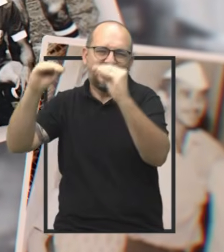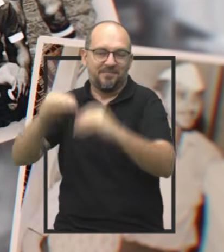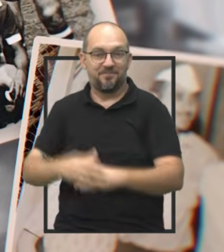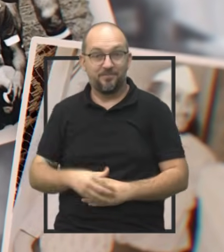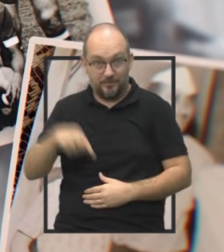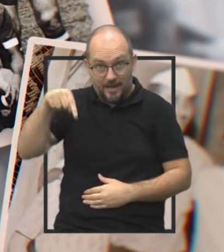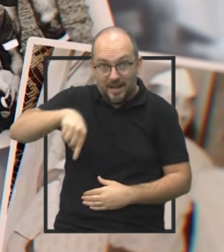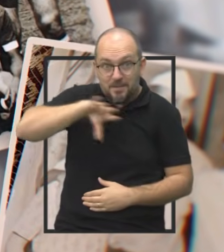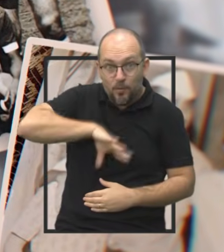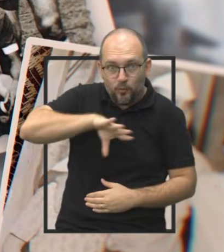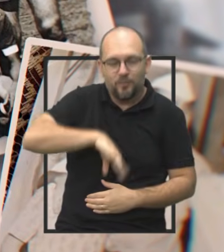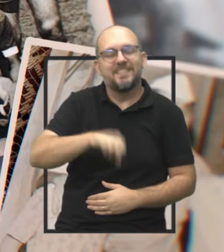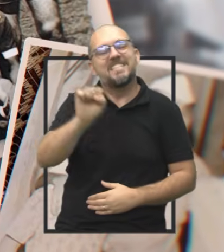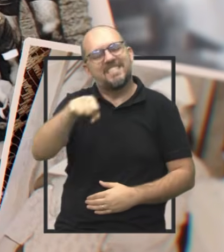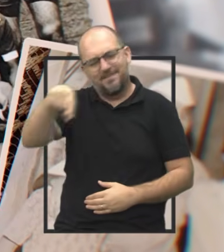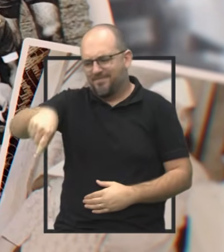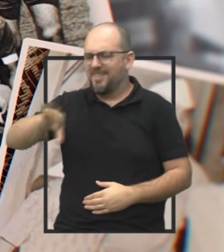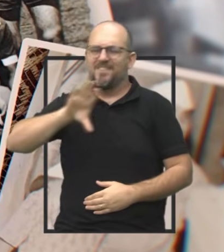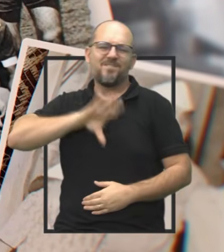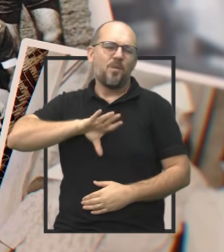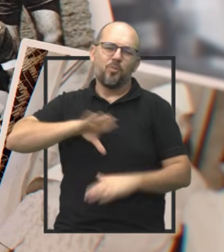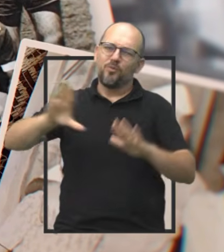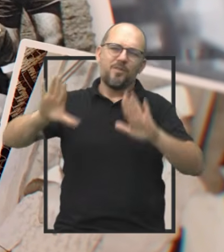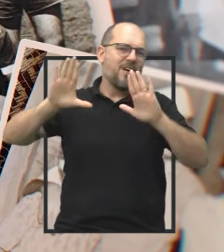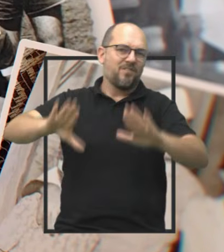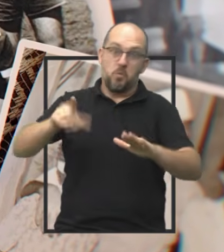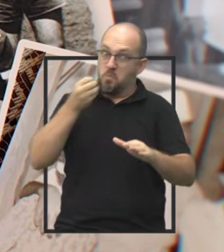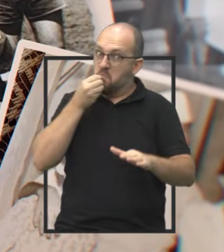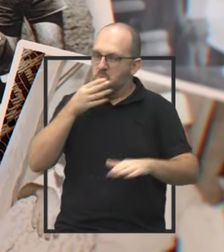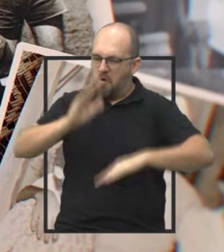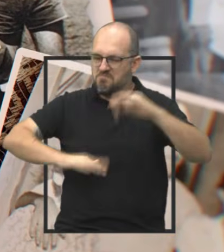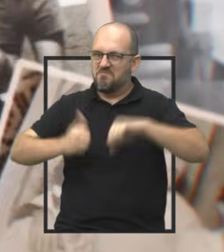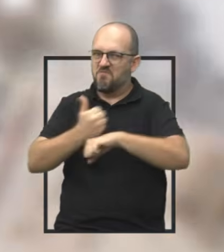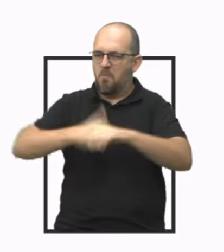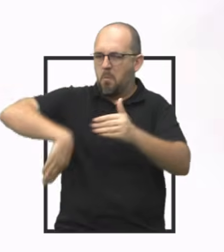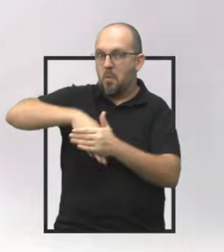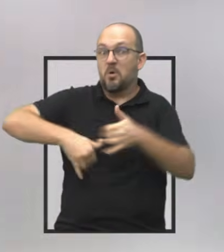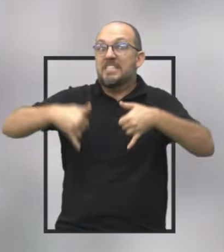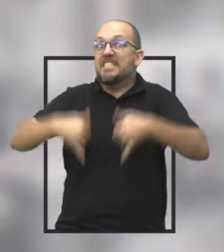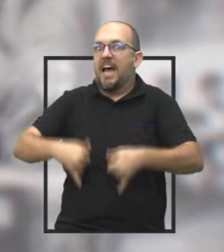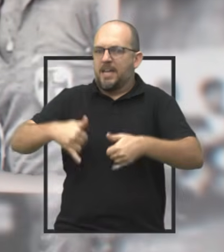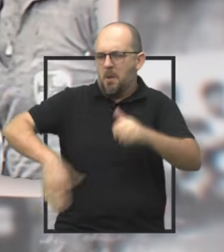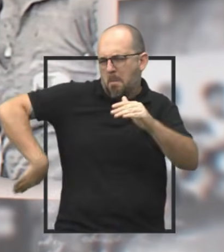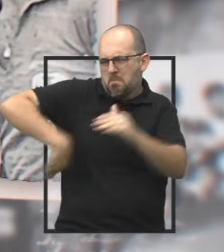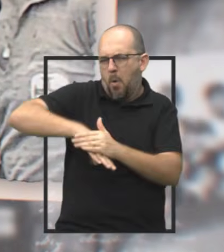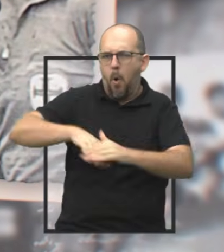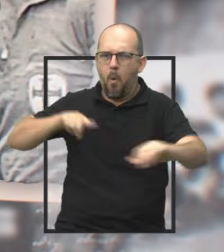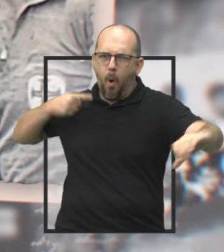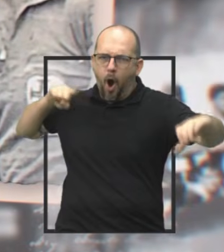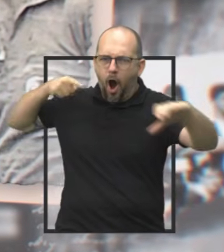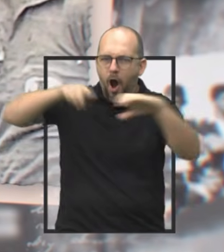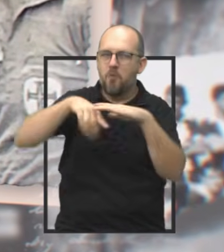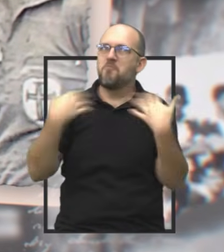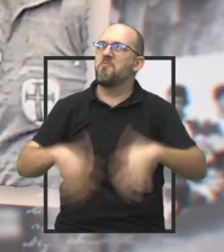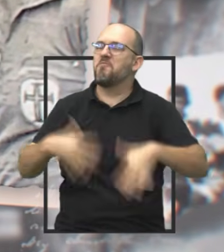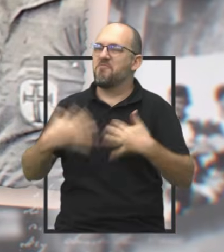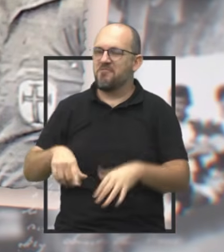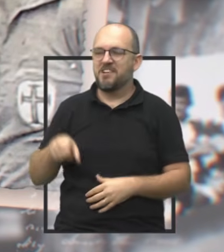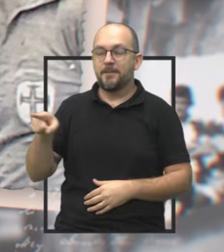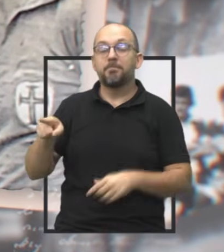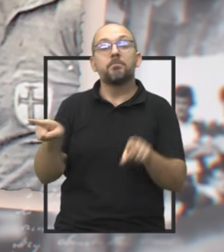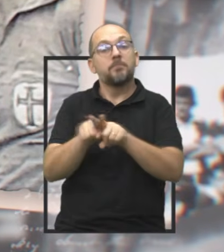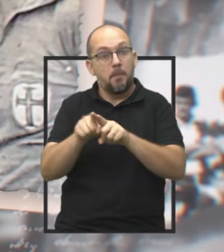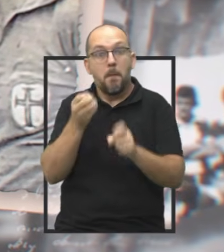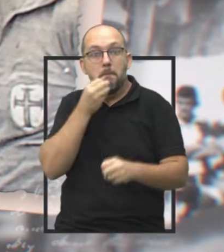distrito? Aí no distrito, é divertido. Era bom zagueiro, chutava bem, Zé Maria. E no